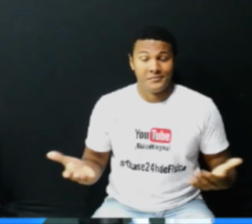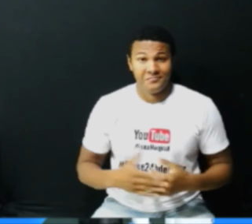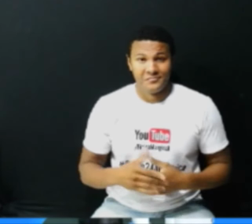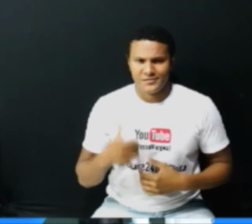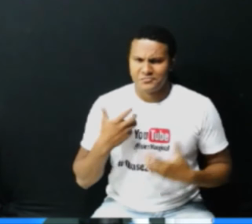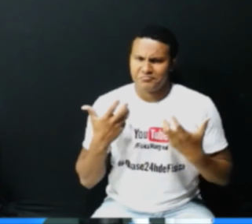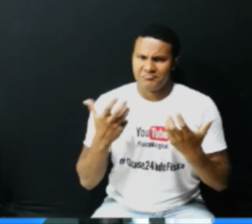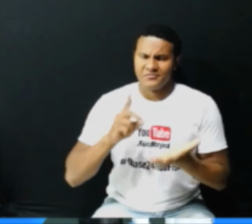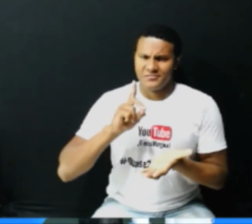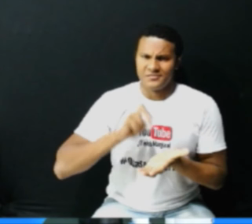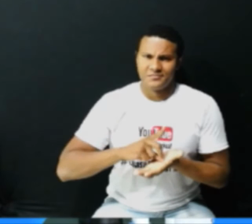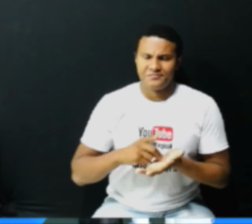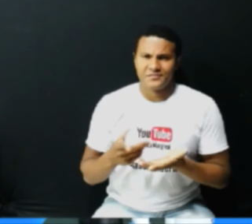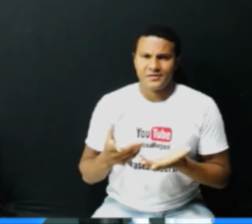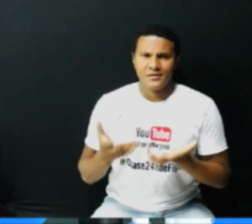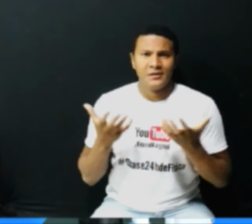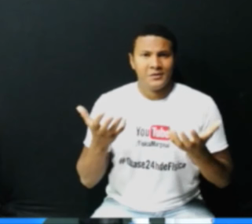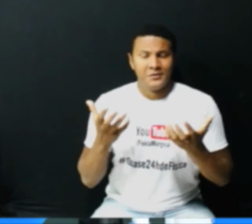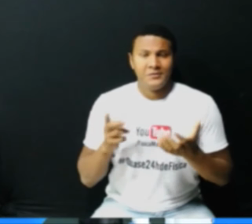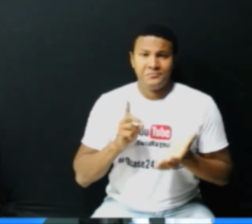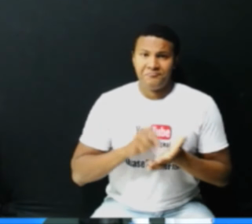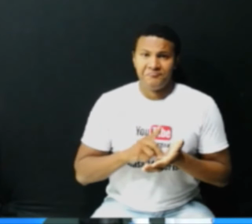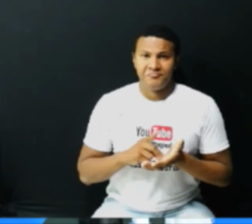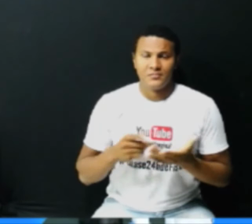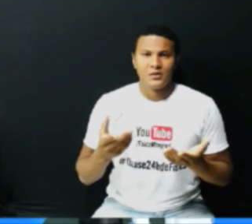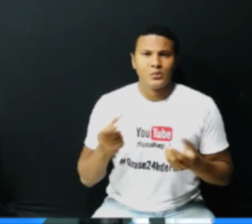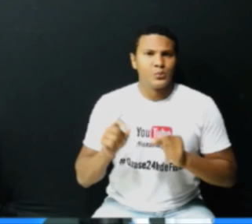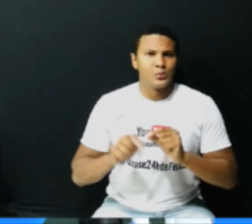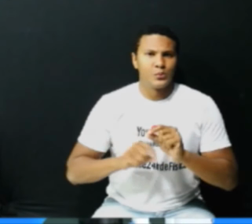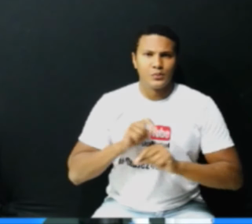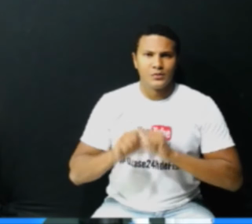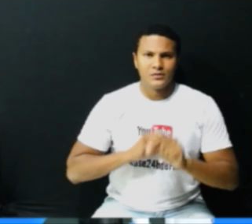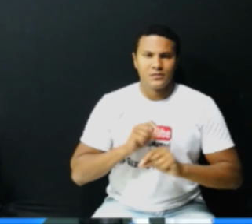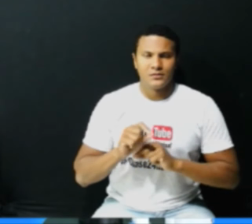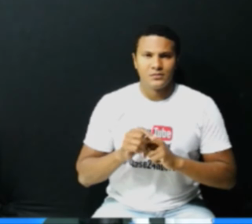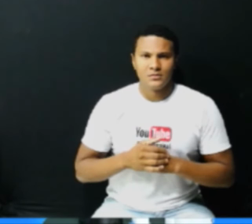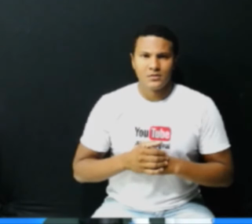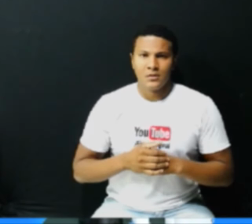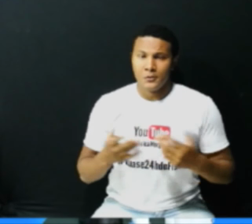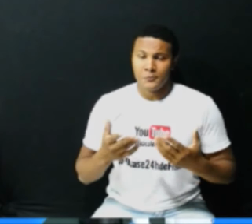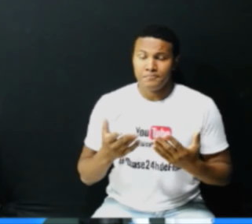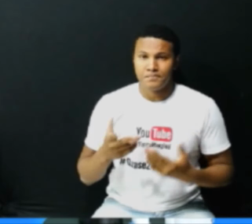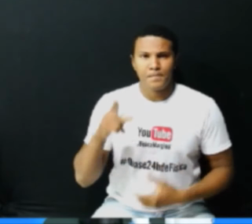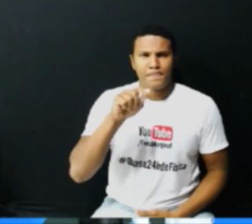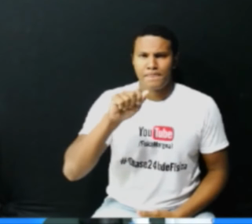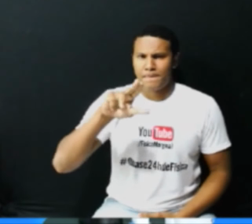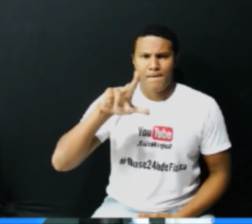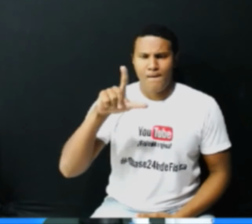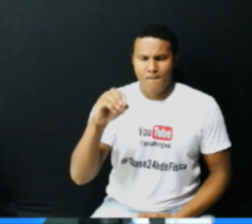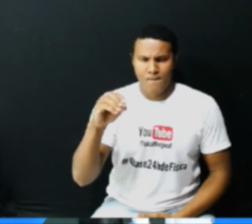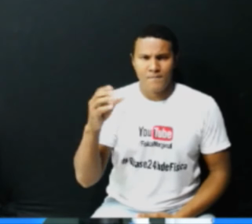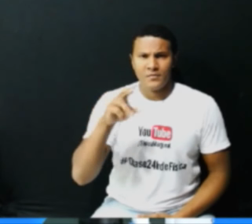pessoal tá pedindo... Mas só para encerrar, cara, o Paulo Vicente é isso aí. Toda vida a